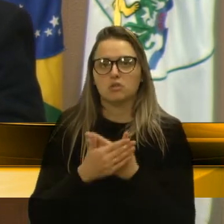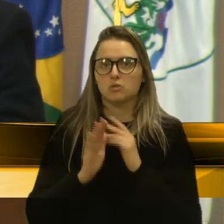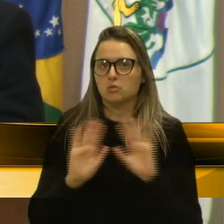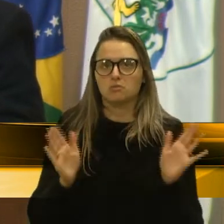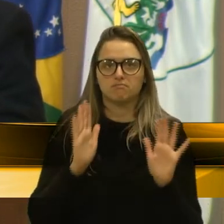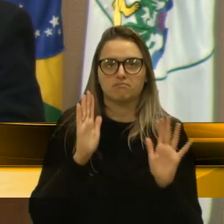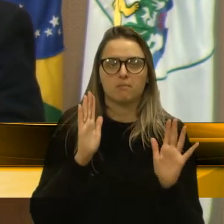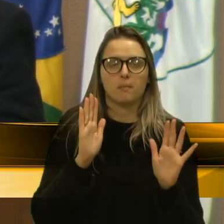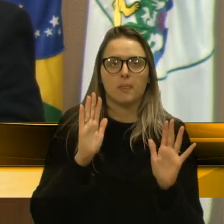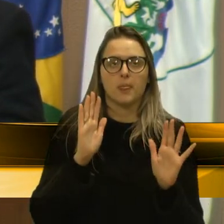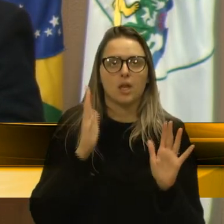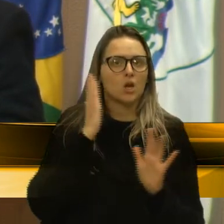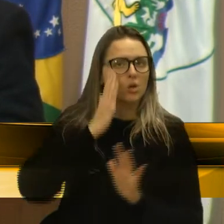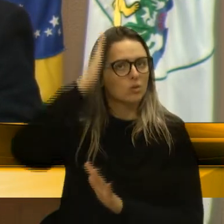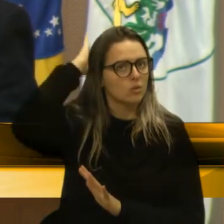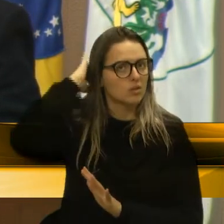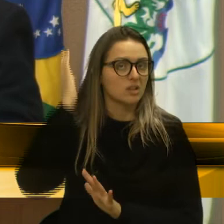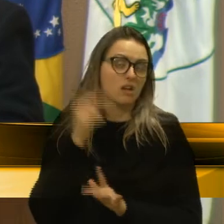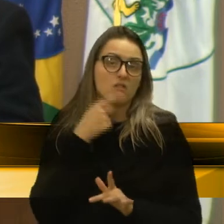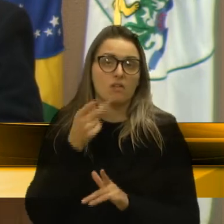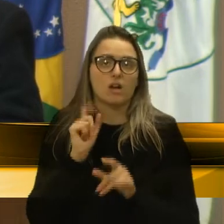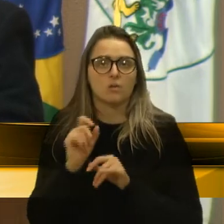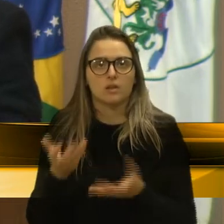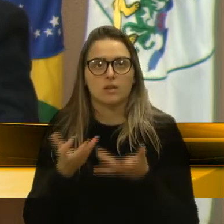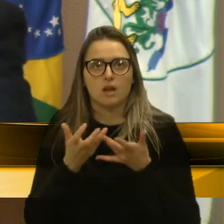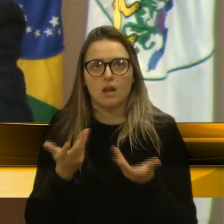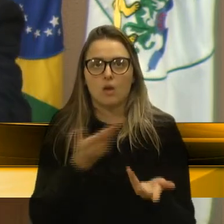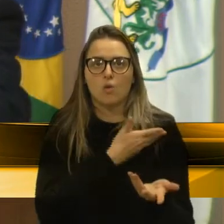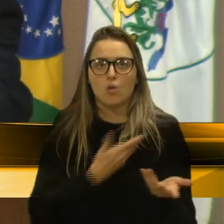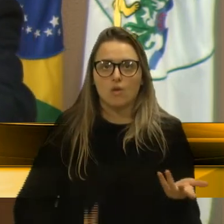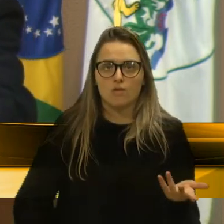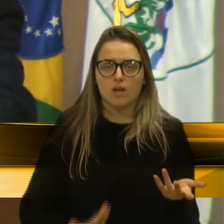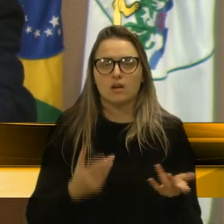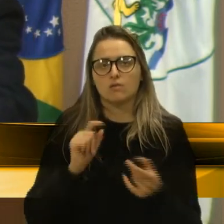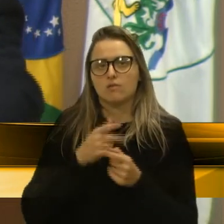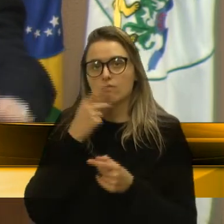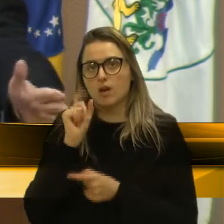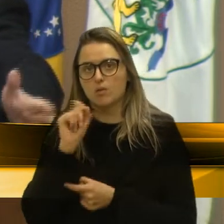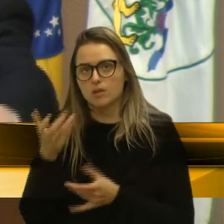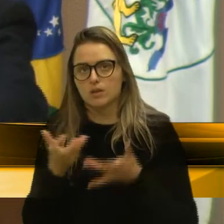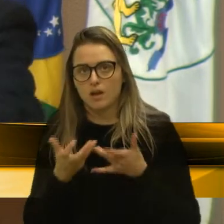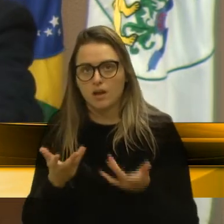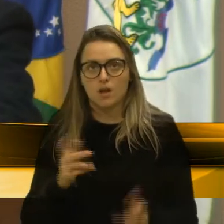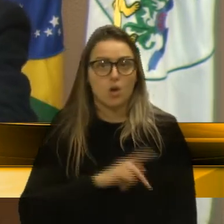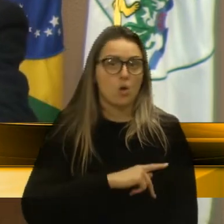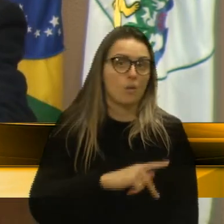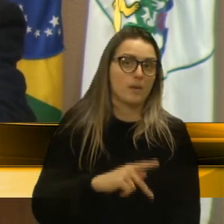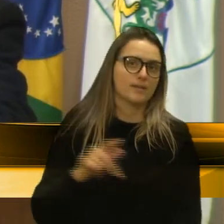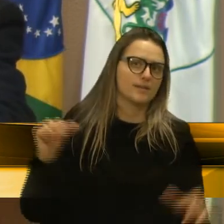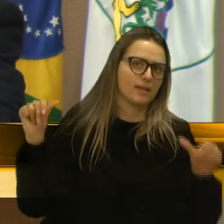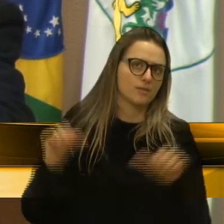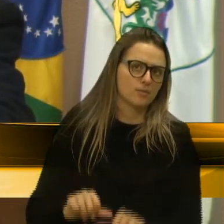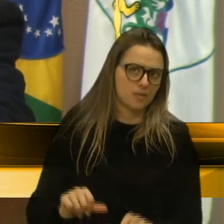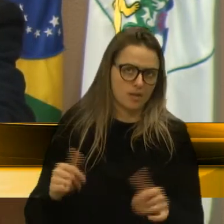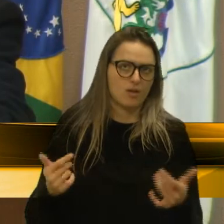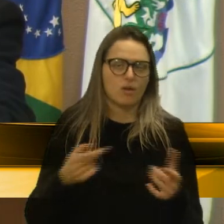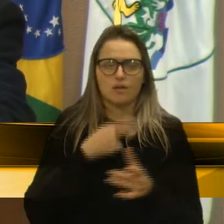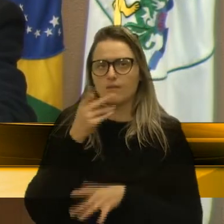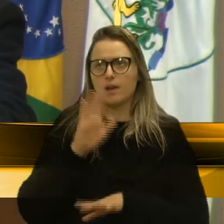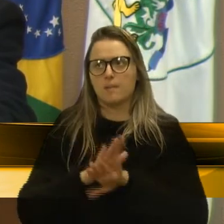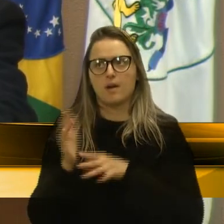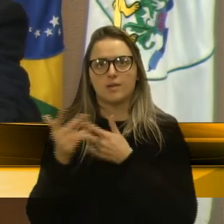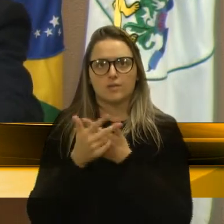não têm família, né? Os que não têm convivência familiar, talvez possam aplaudir essa medida. Mas hoje no